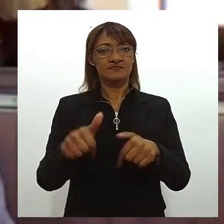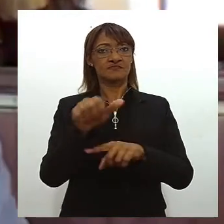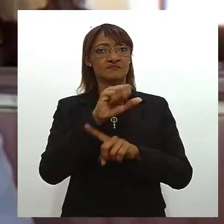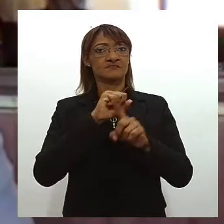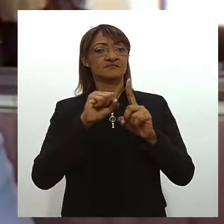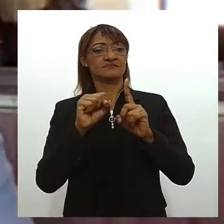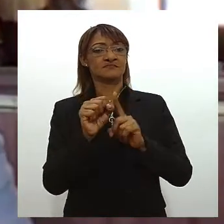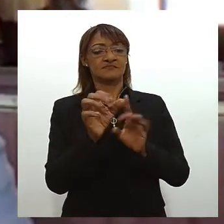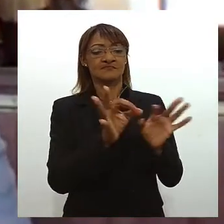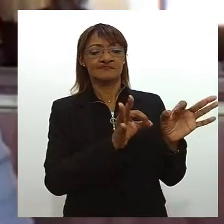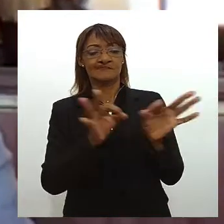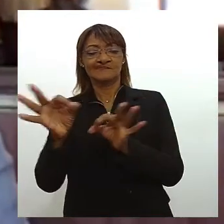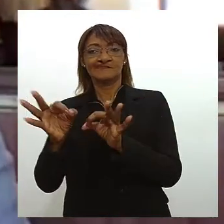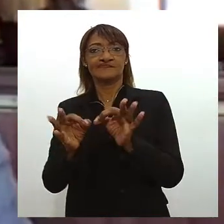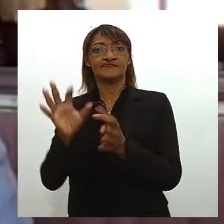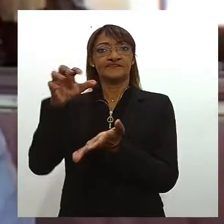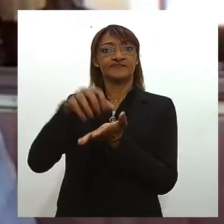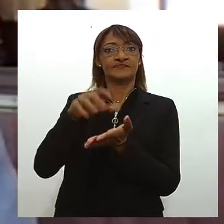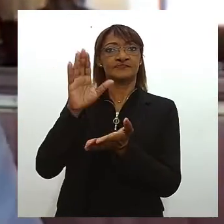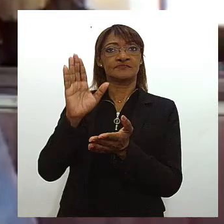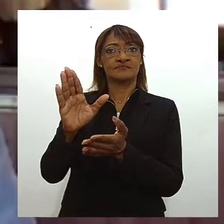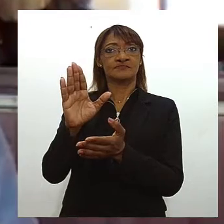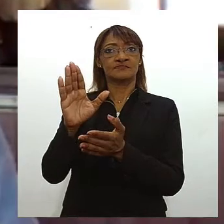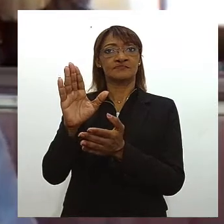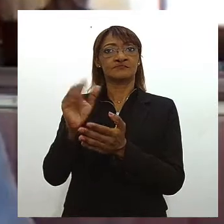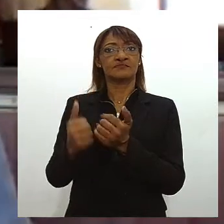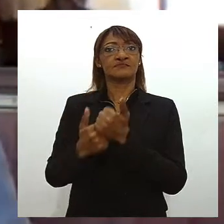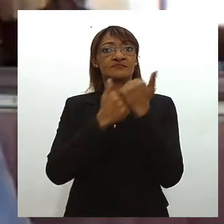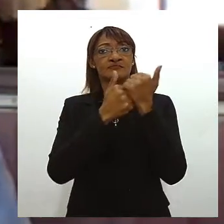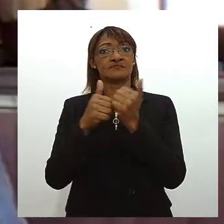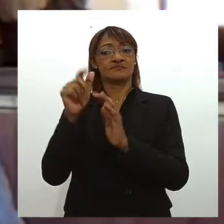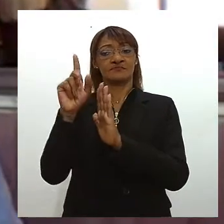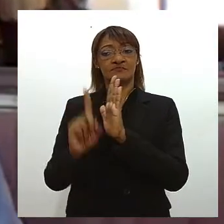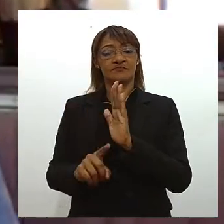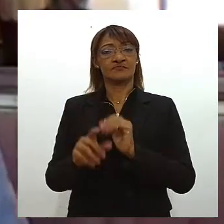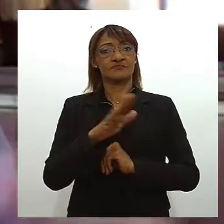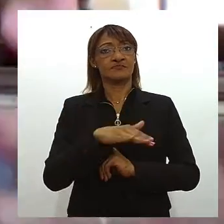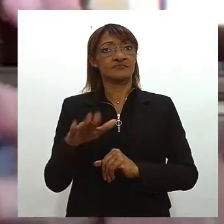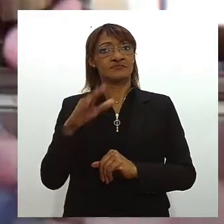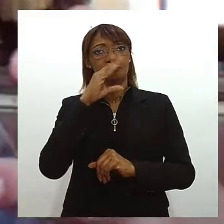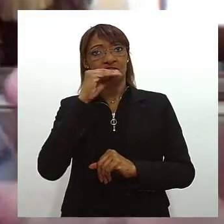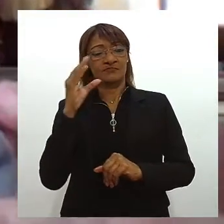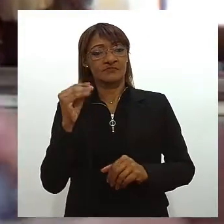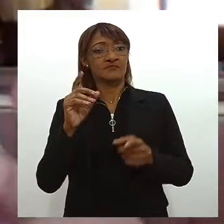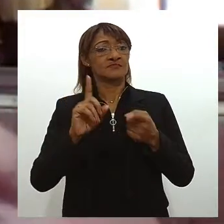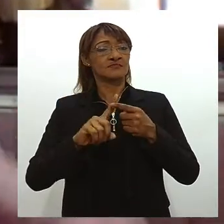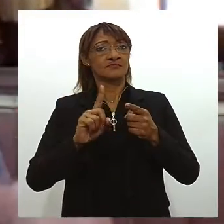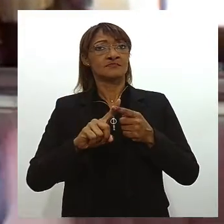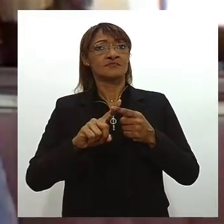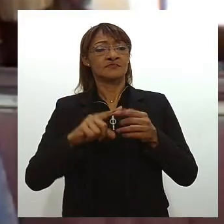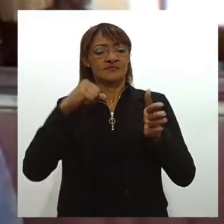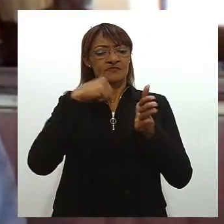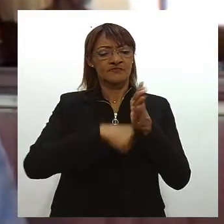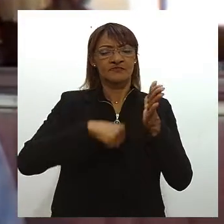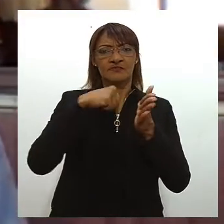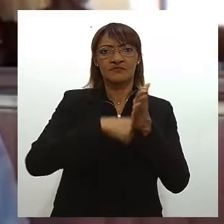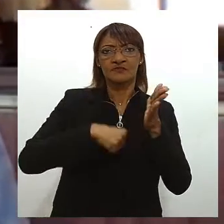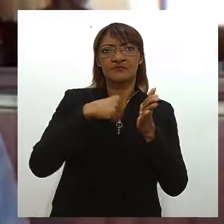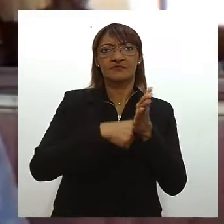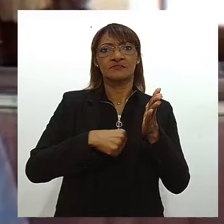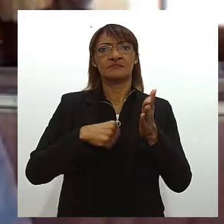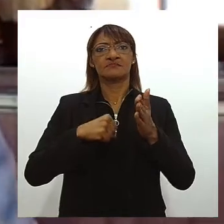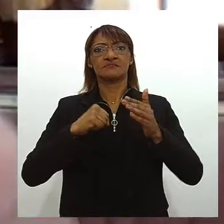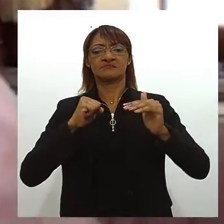entidades que defendem os direitos da criança e do adolescente, os próprios movimentos que têm ligação